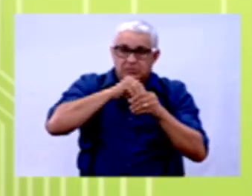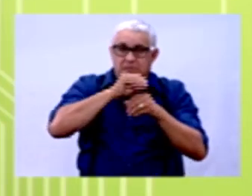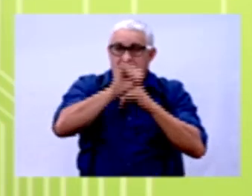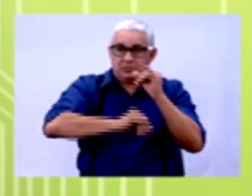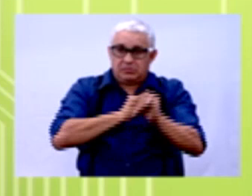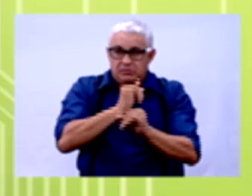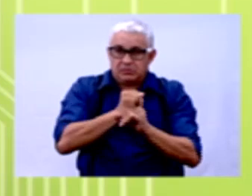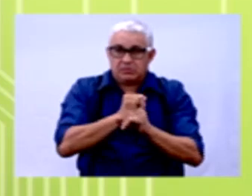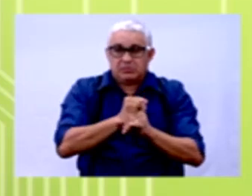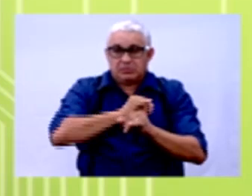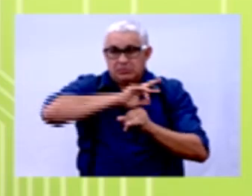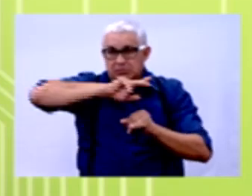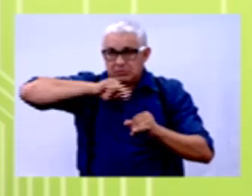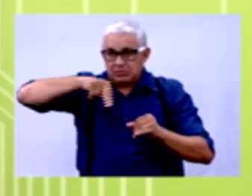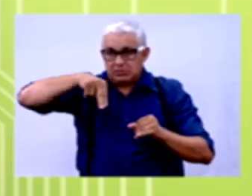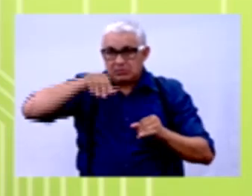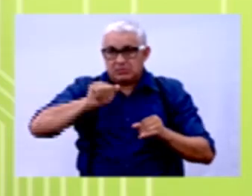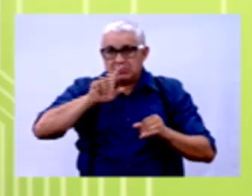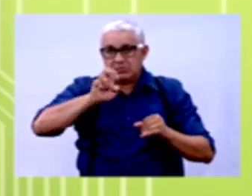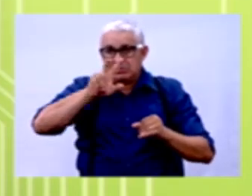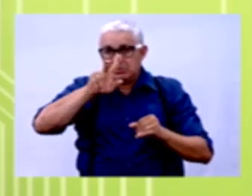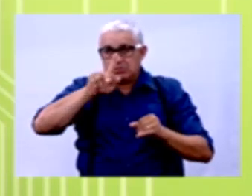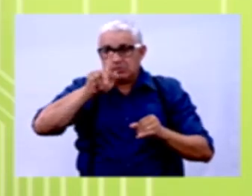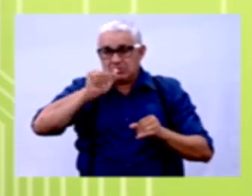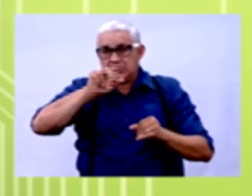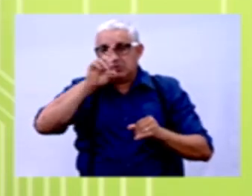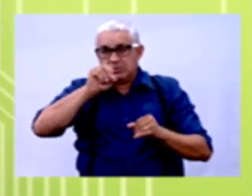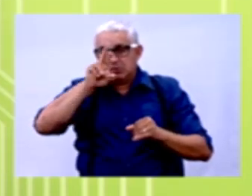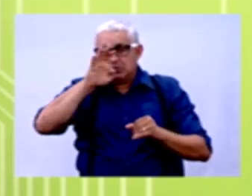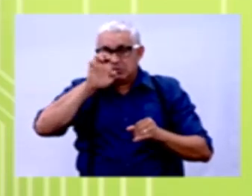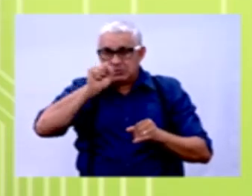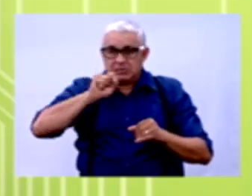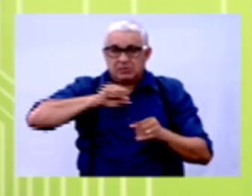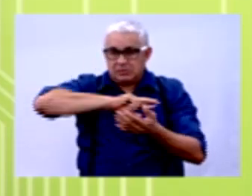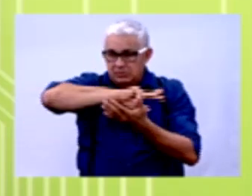vamos trabalhar essas questões. Tudo isso já